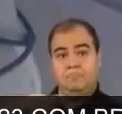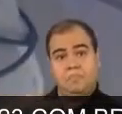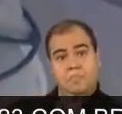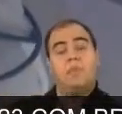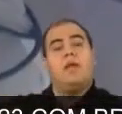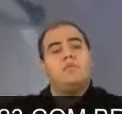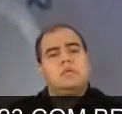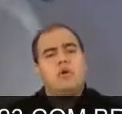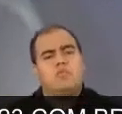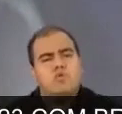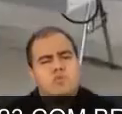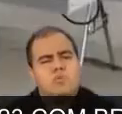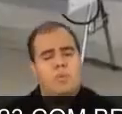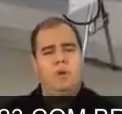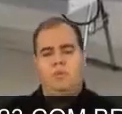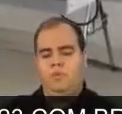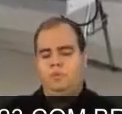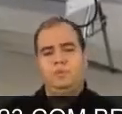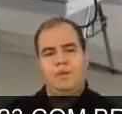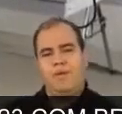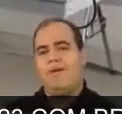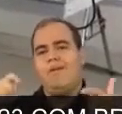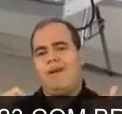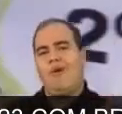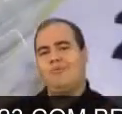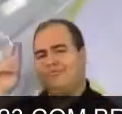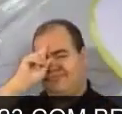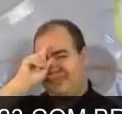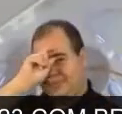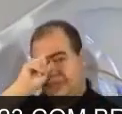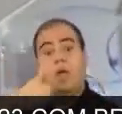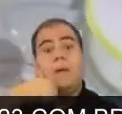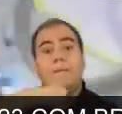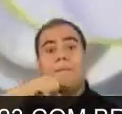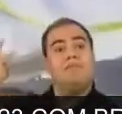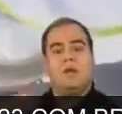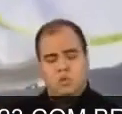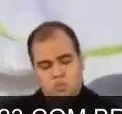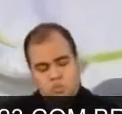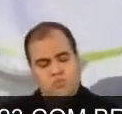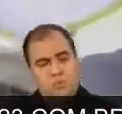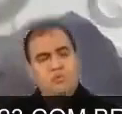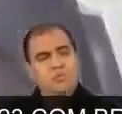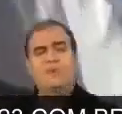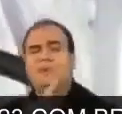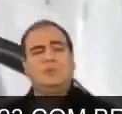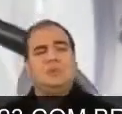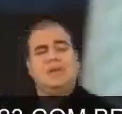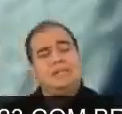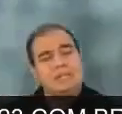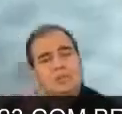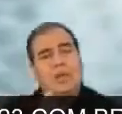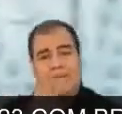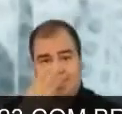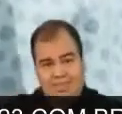Davi nasceram prematuros e estão na unidade Neonatal da Maternidade a mãe deles não tem leite suficiente para alimentar os trigêmeos